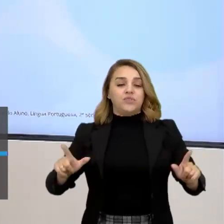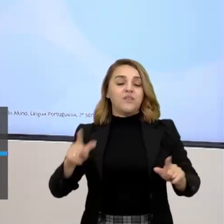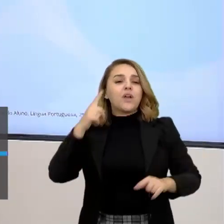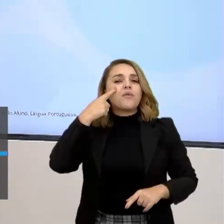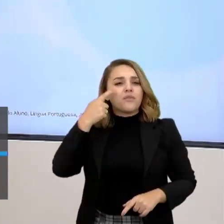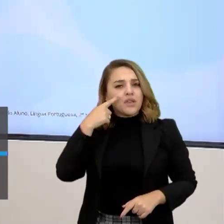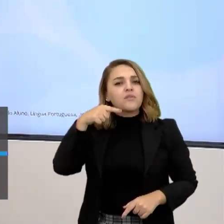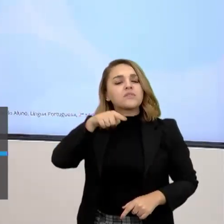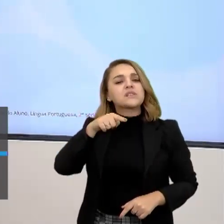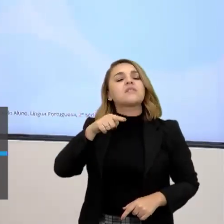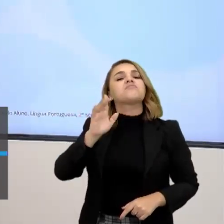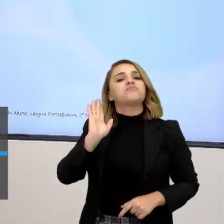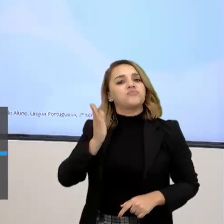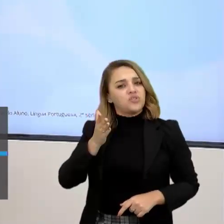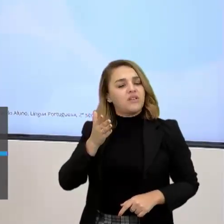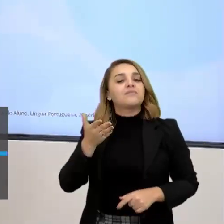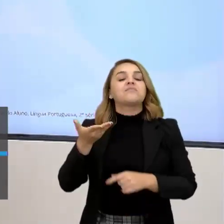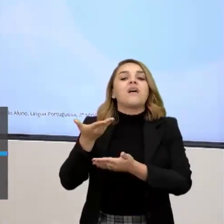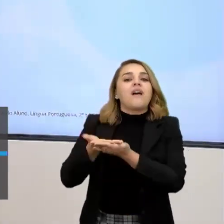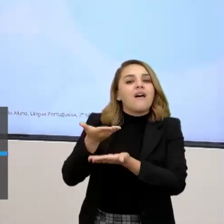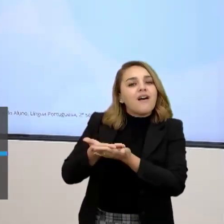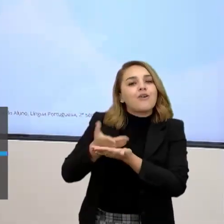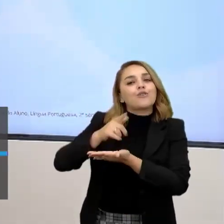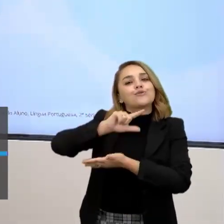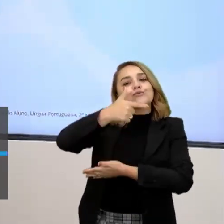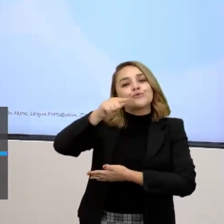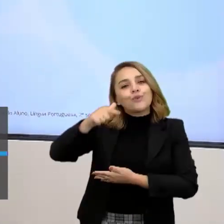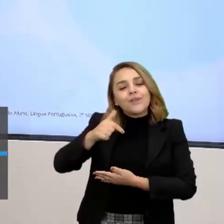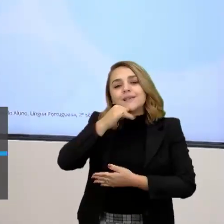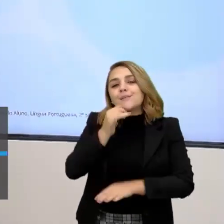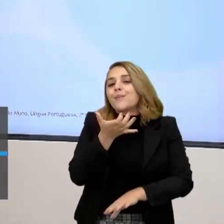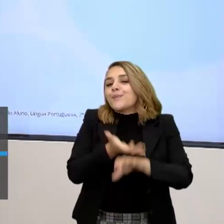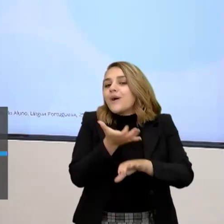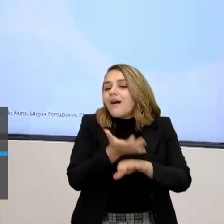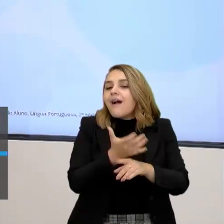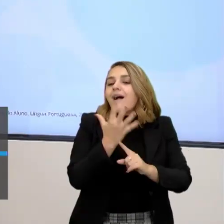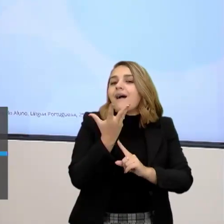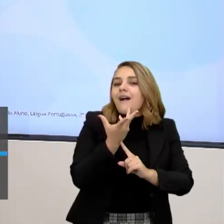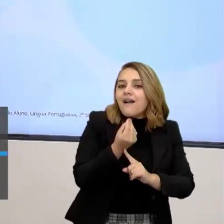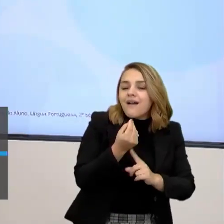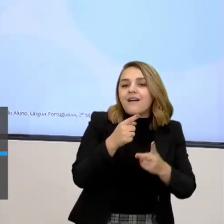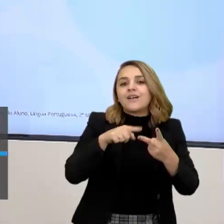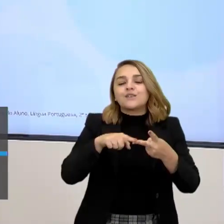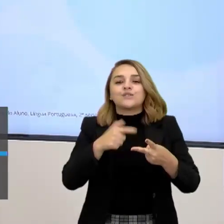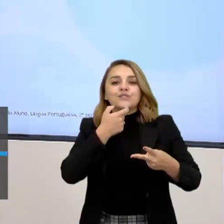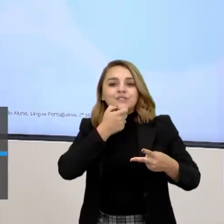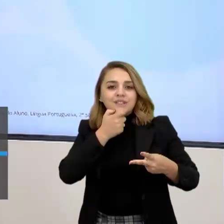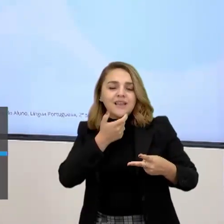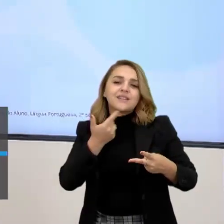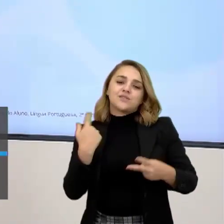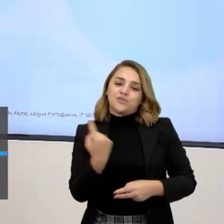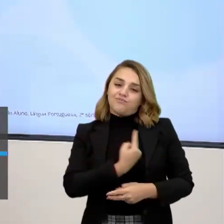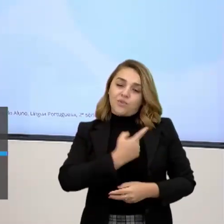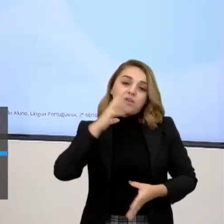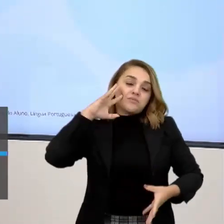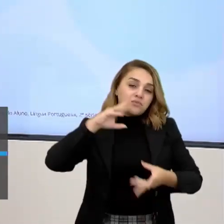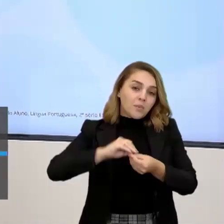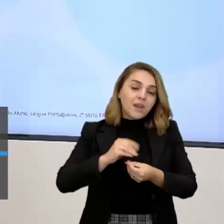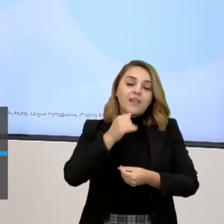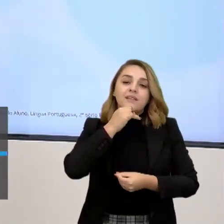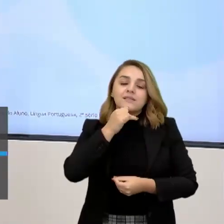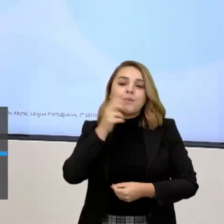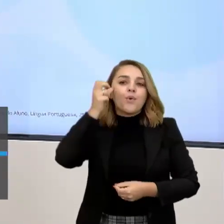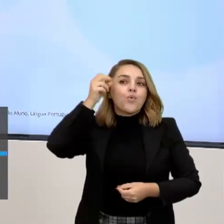não apenas nas aulas de língua portuguesa, como nas aulas de arte, aulas de história, ou seja, é a gente entender como é que funciona a cultura de uma